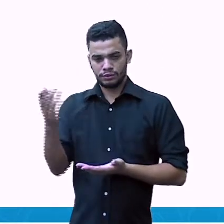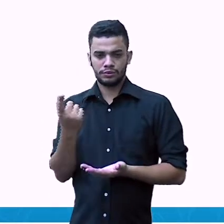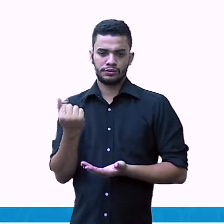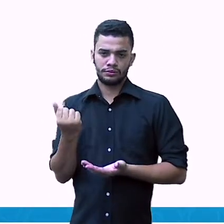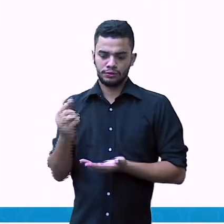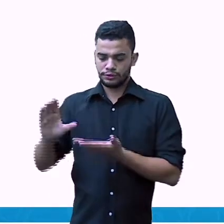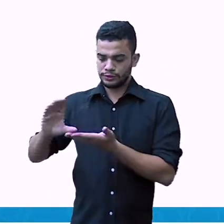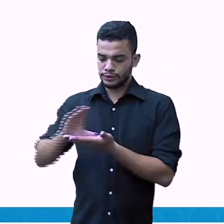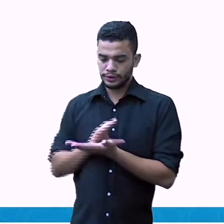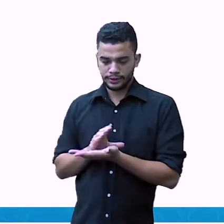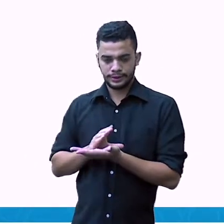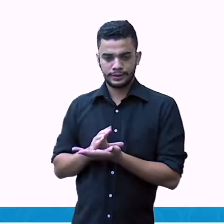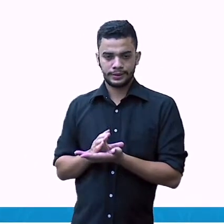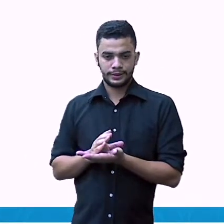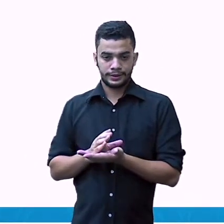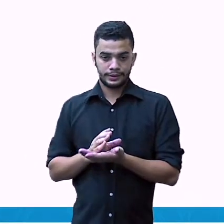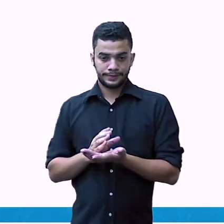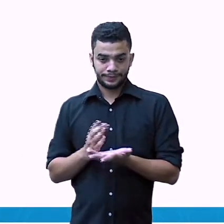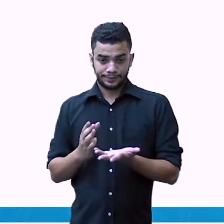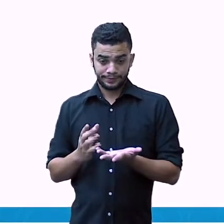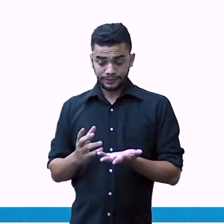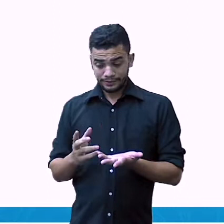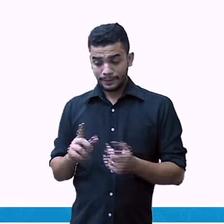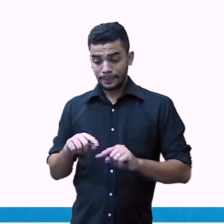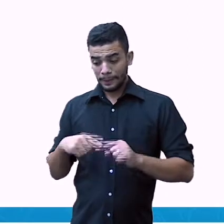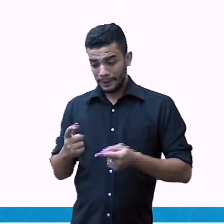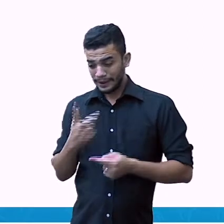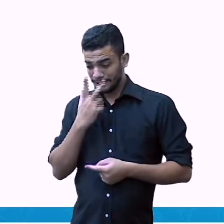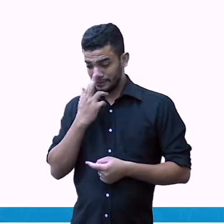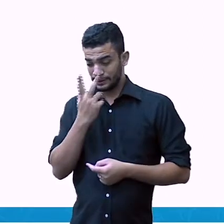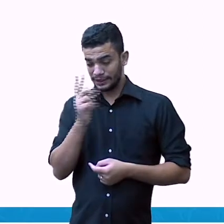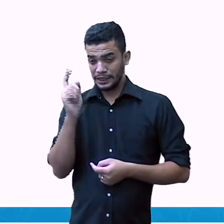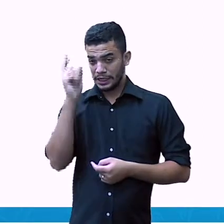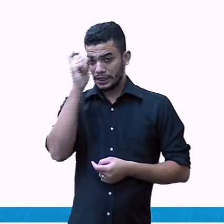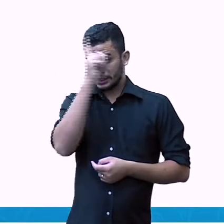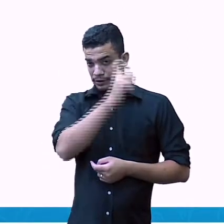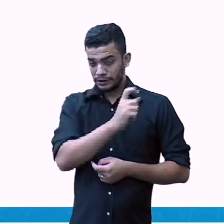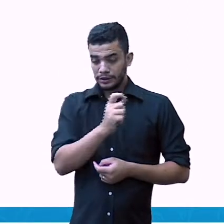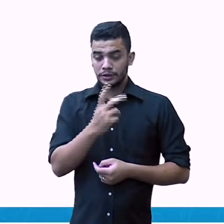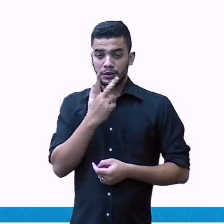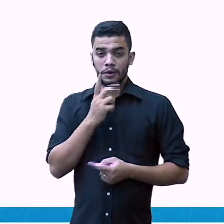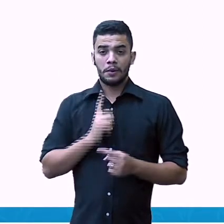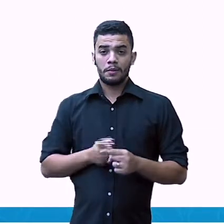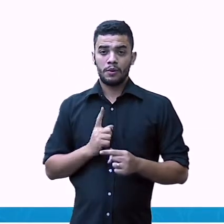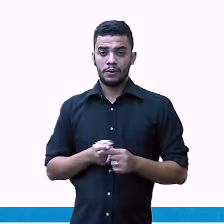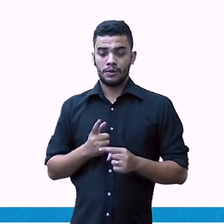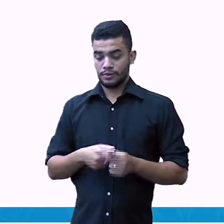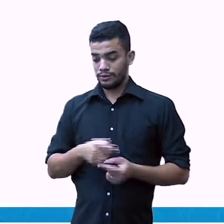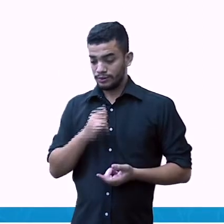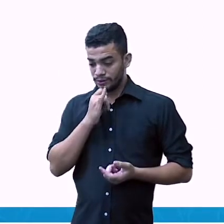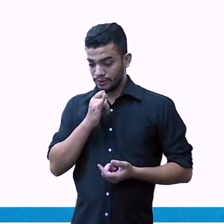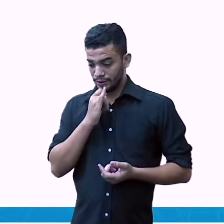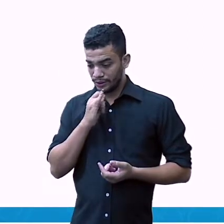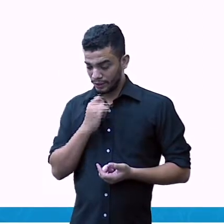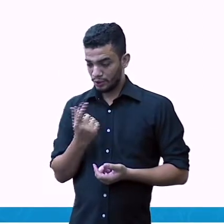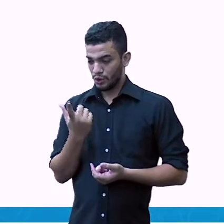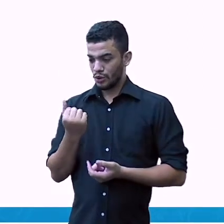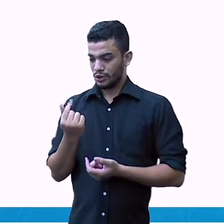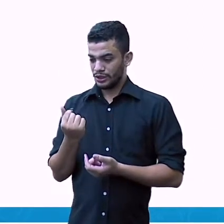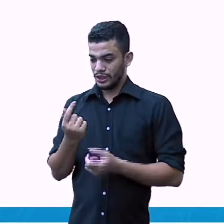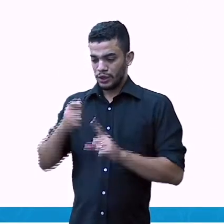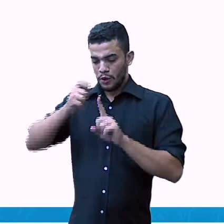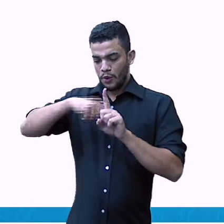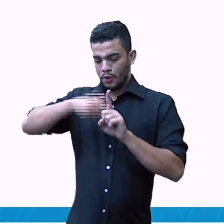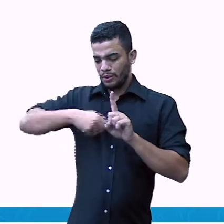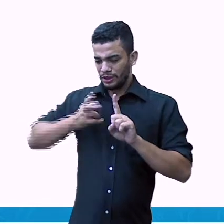muitas áreas, é bastante desafiador, especialmente pela falta da estabilidade financeira